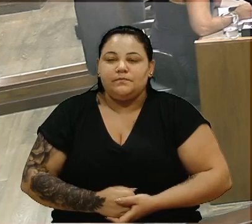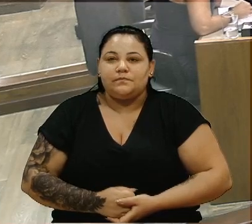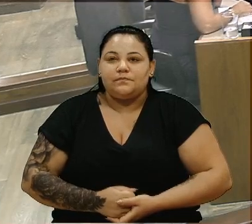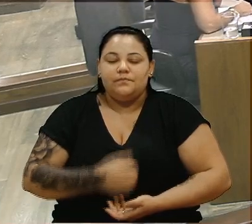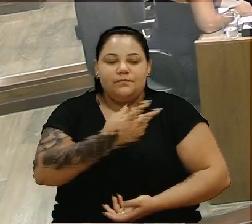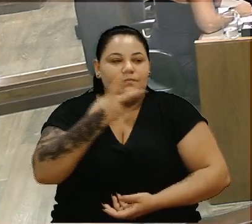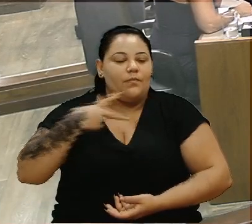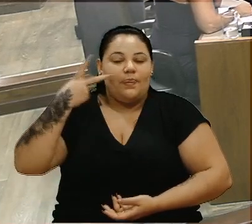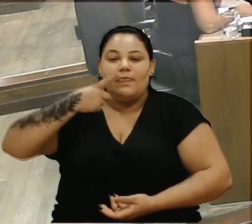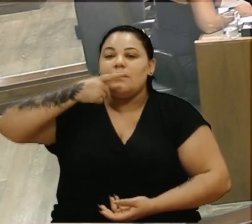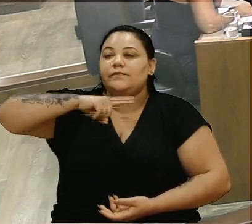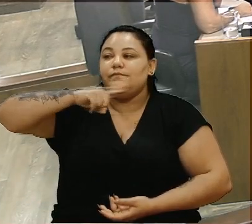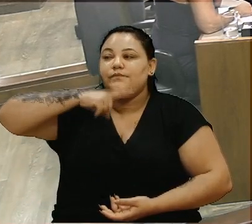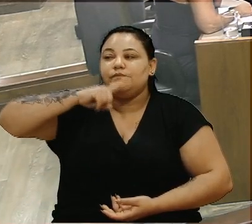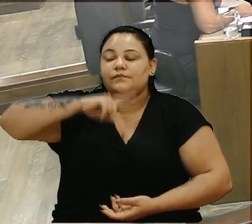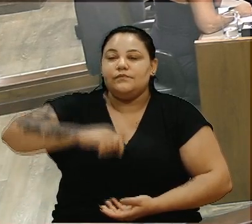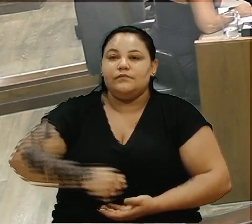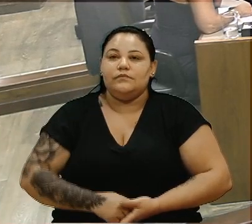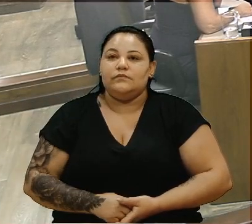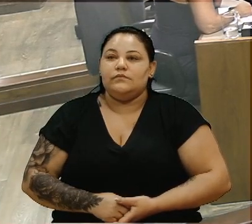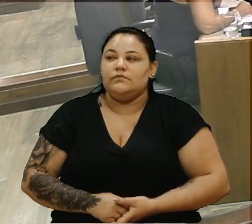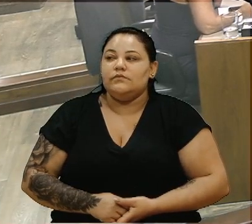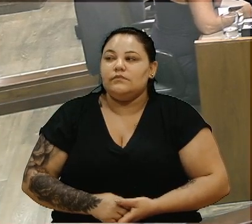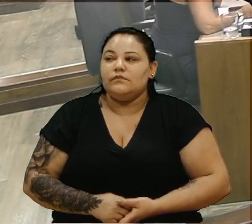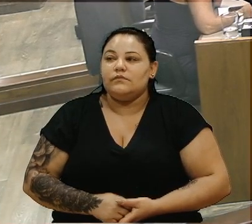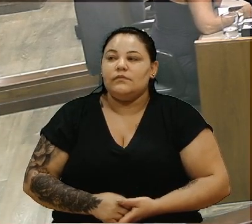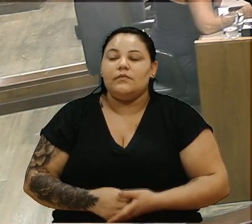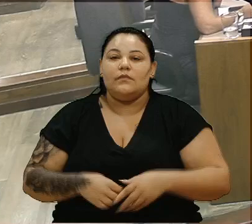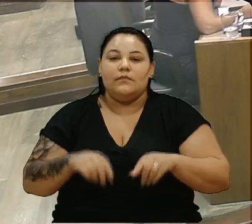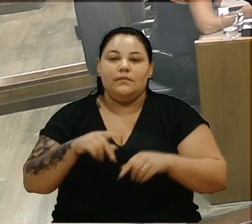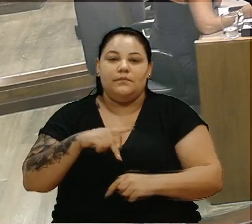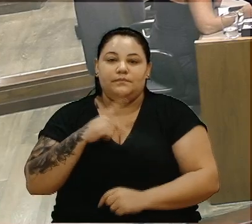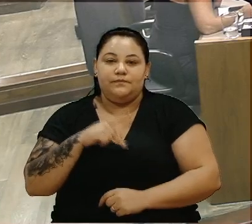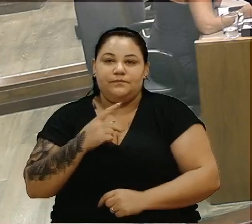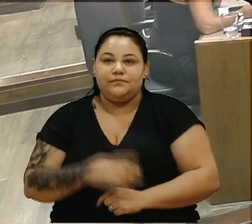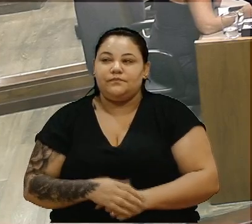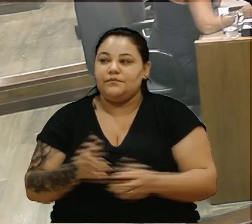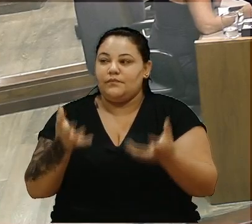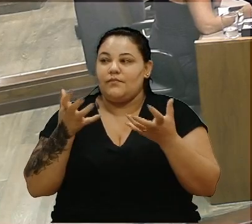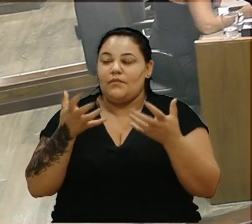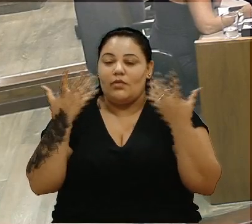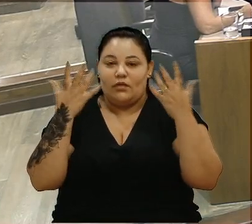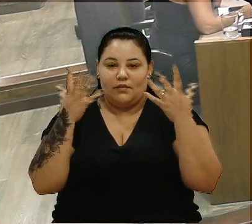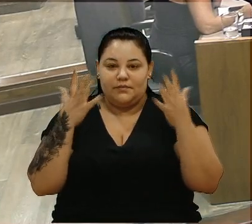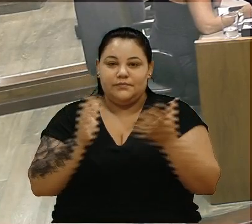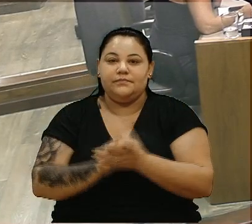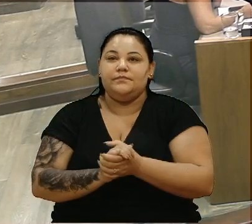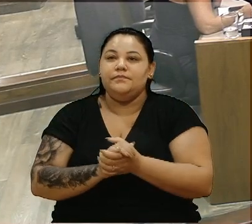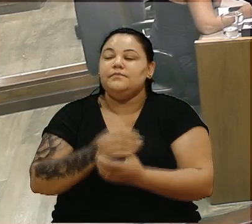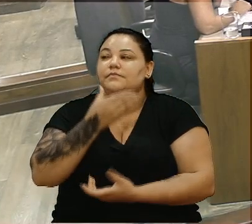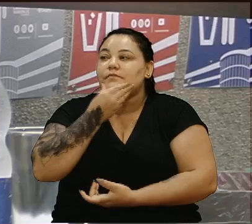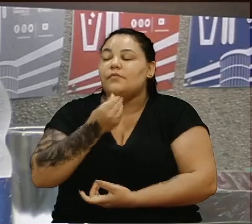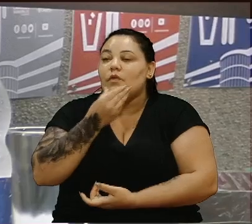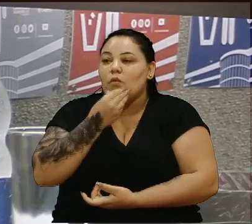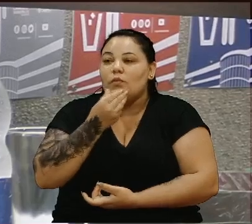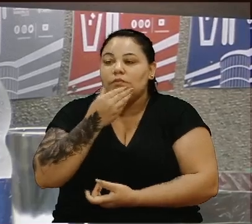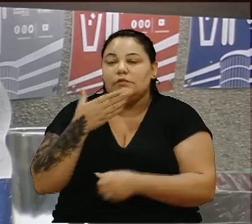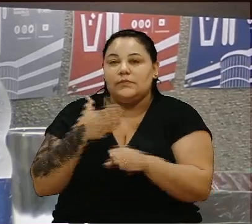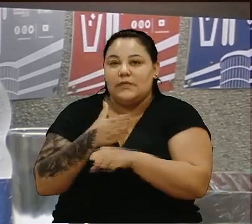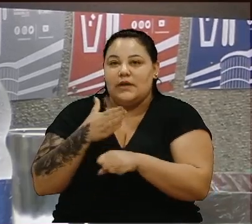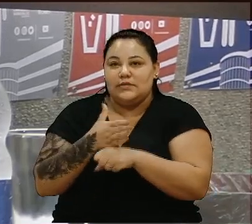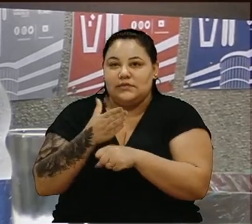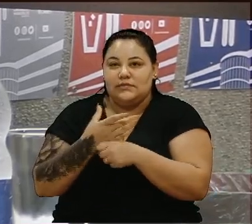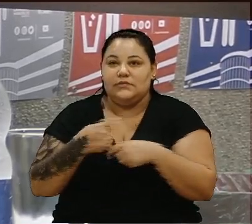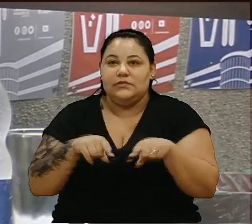Garbim, vereador Pedro, eu gostaria de parabenizá-los pela conduta. São homens íntegros que estão sempre trazendo